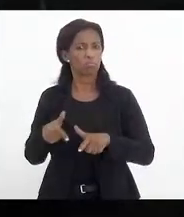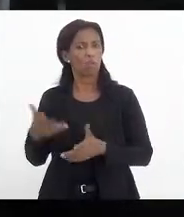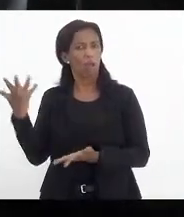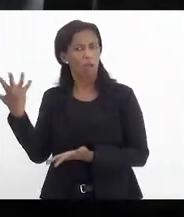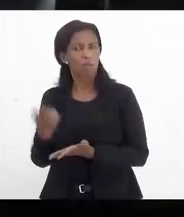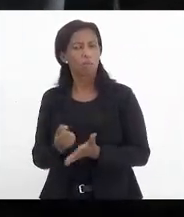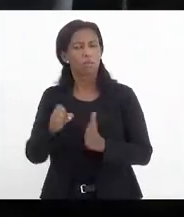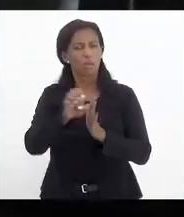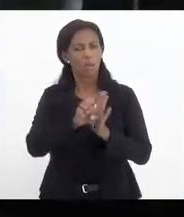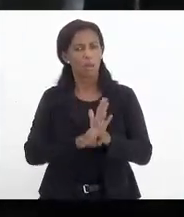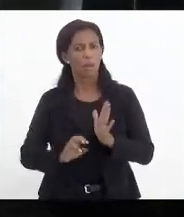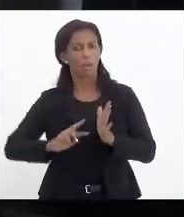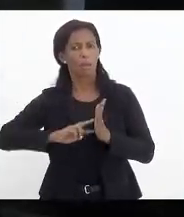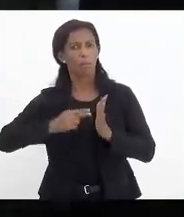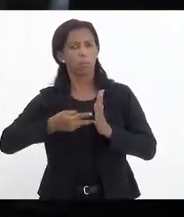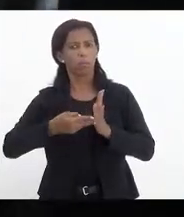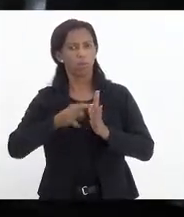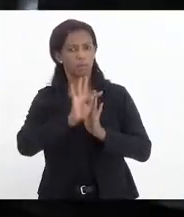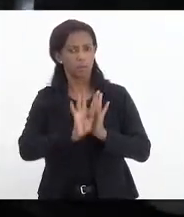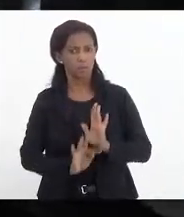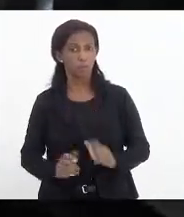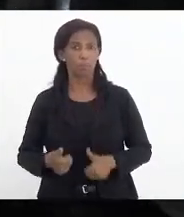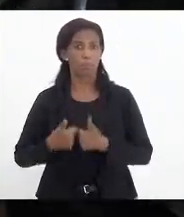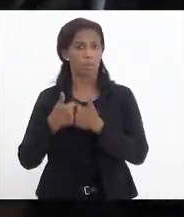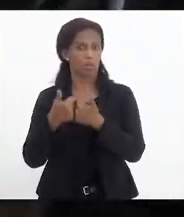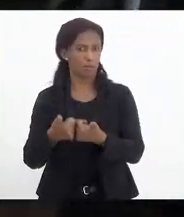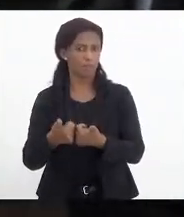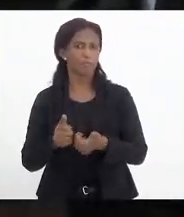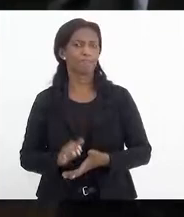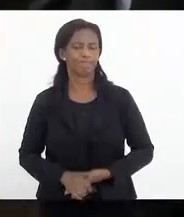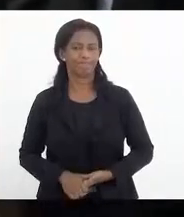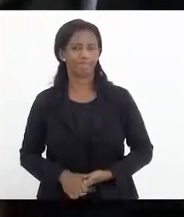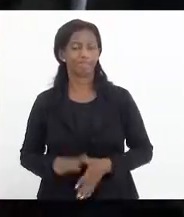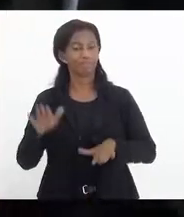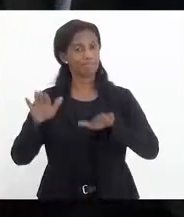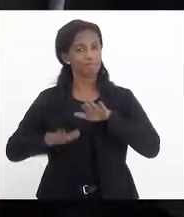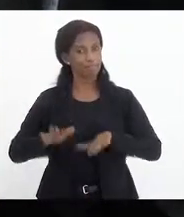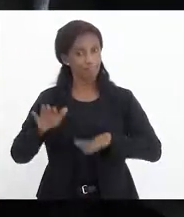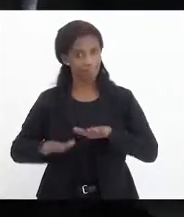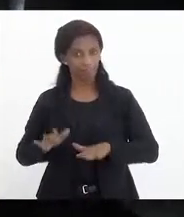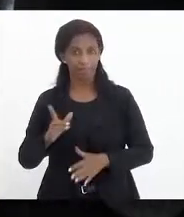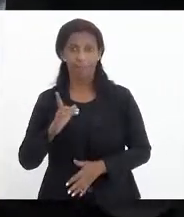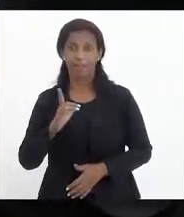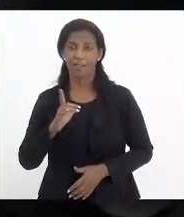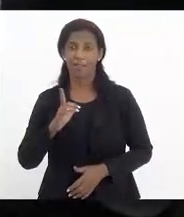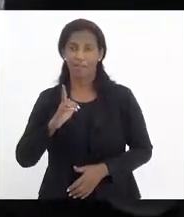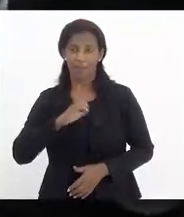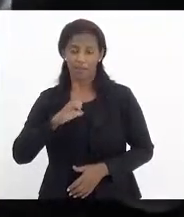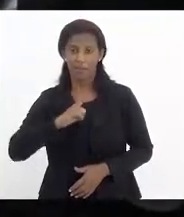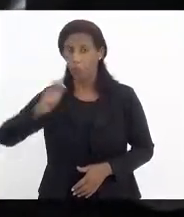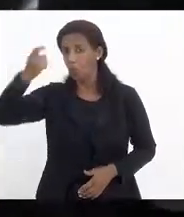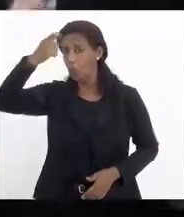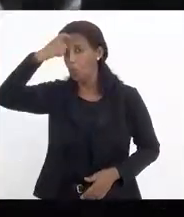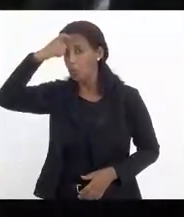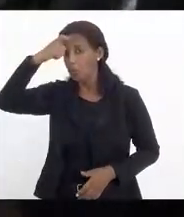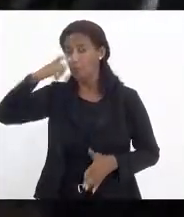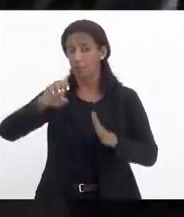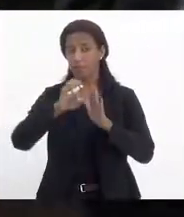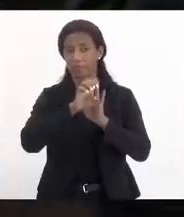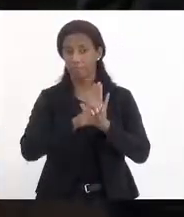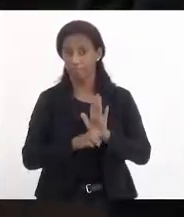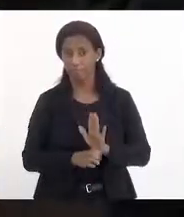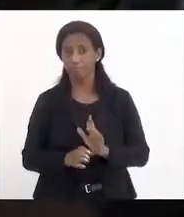emendas para adequação de texto. Acho que foi melhor. Apesar de ter consciência de que as emendas